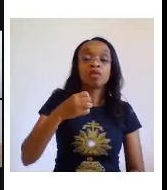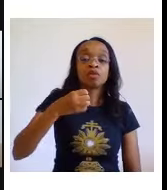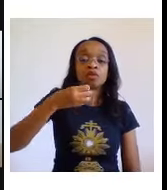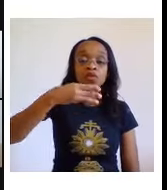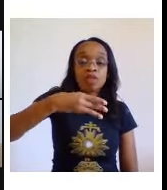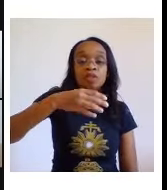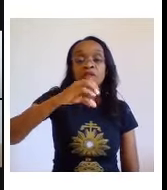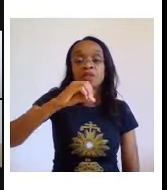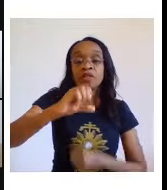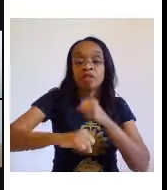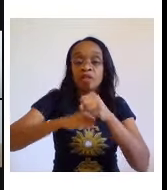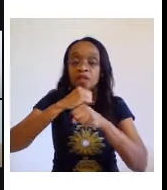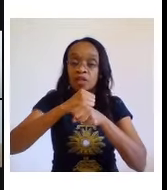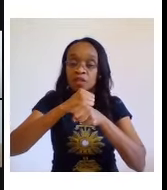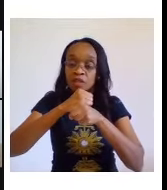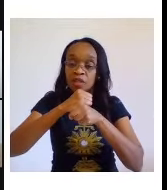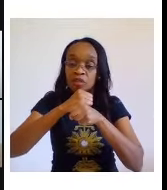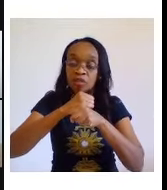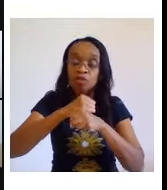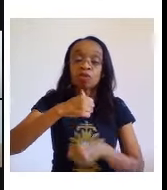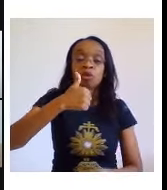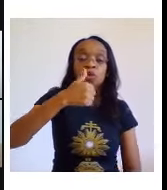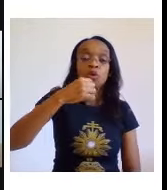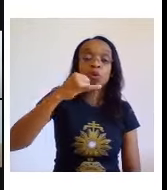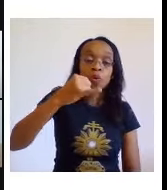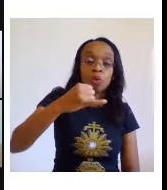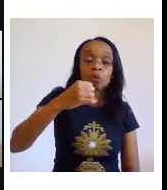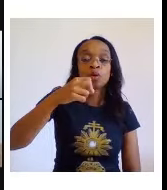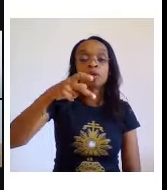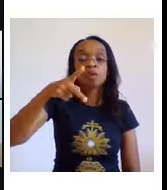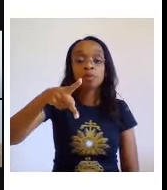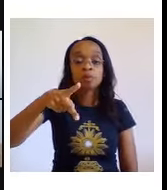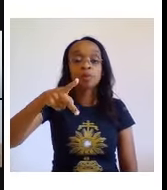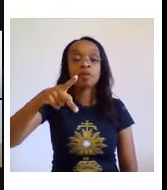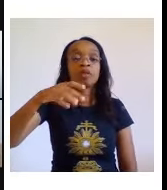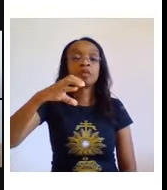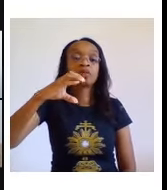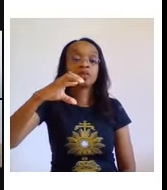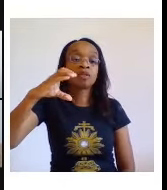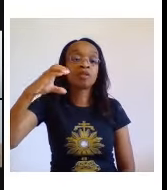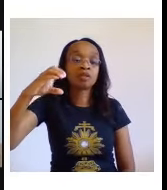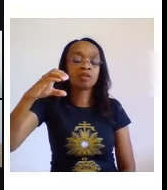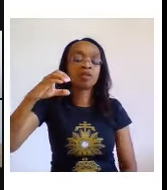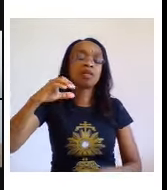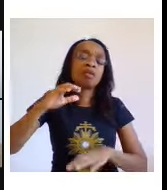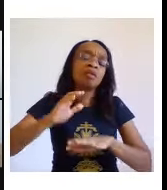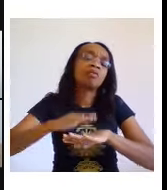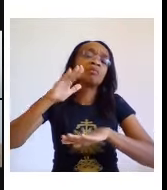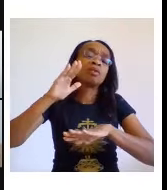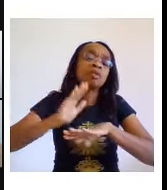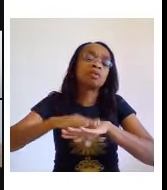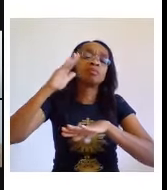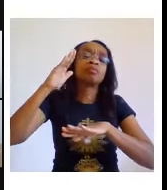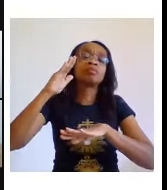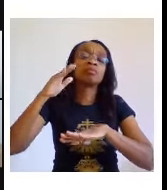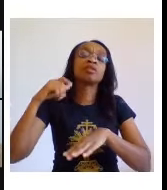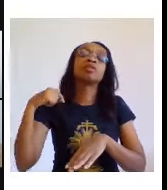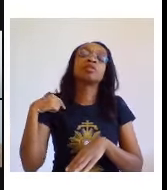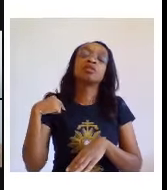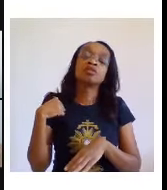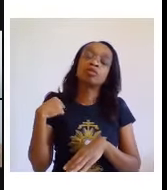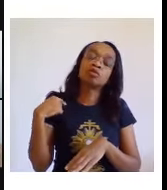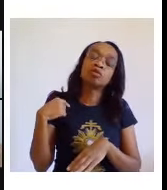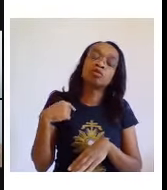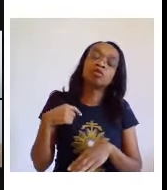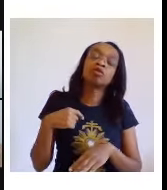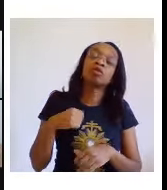30 anos, as conclusões do IPCC viraram cada vez mais confiantes,